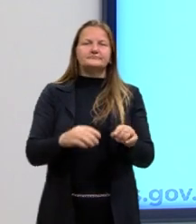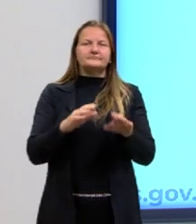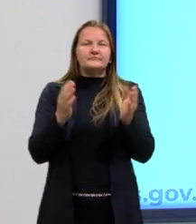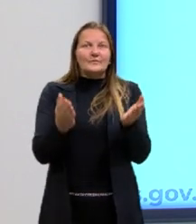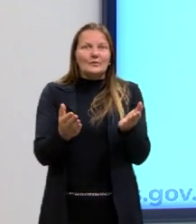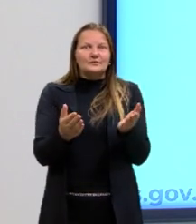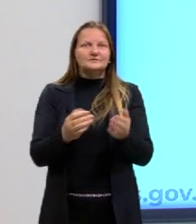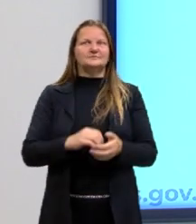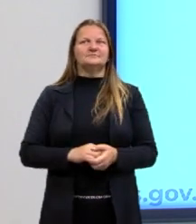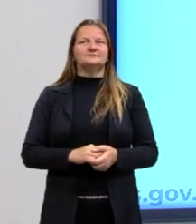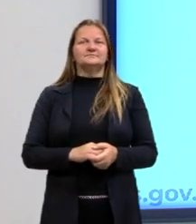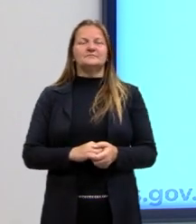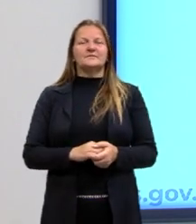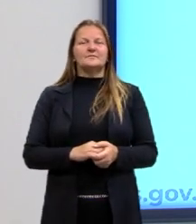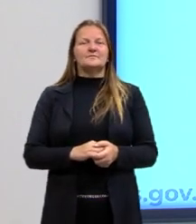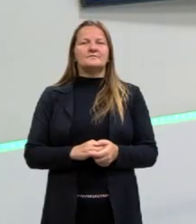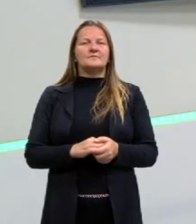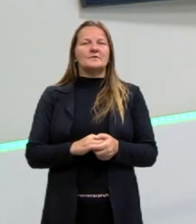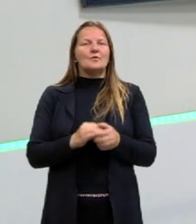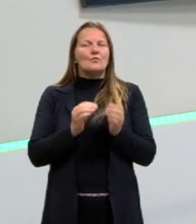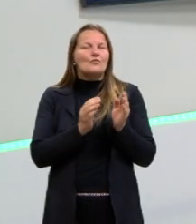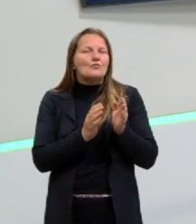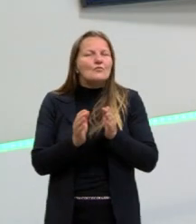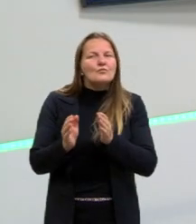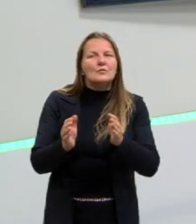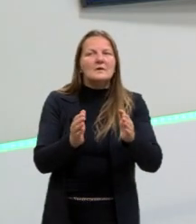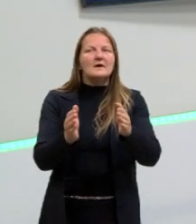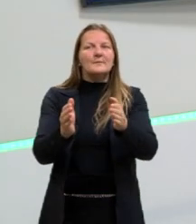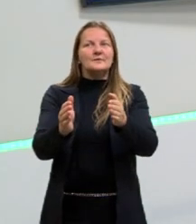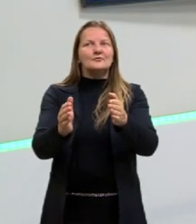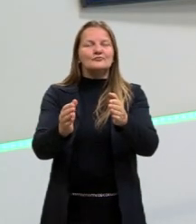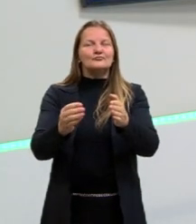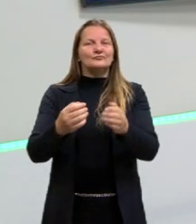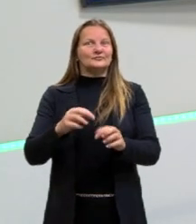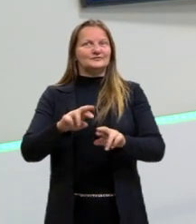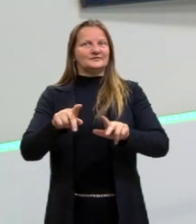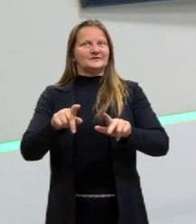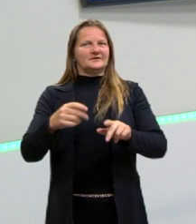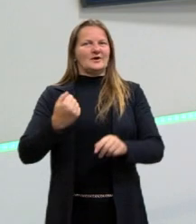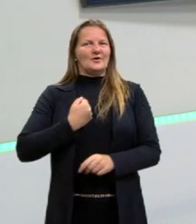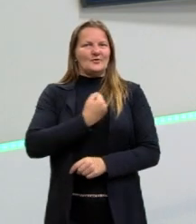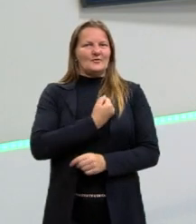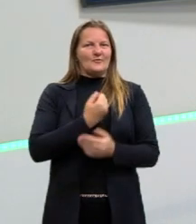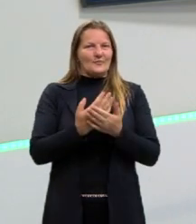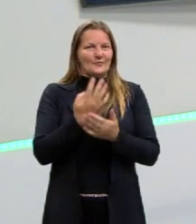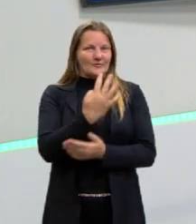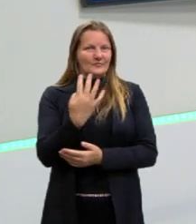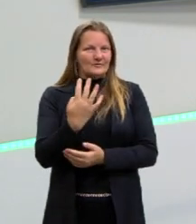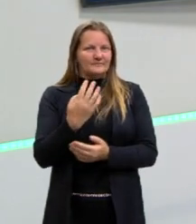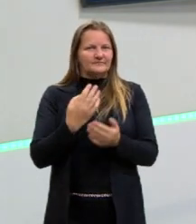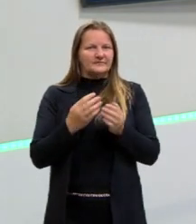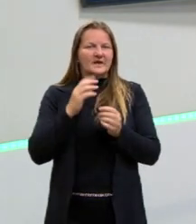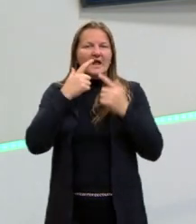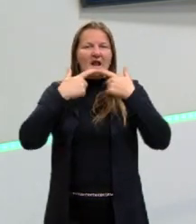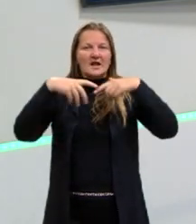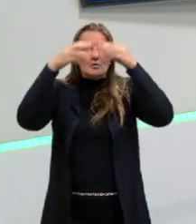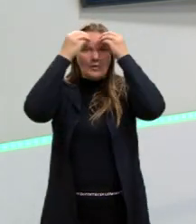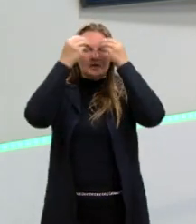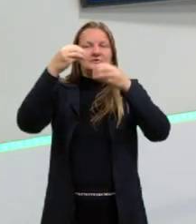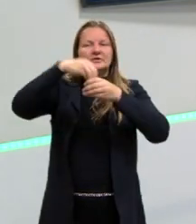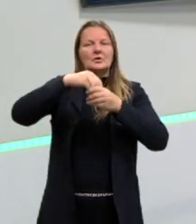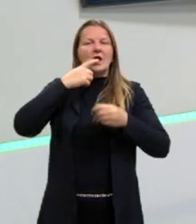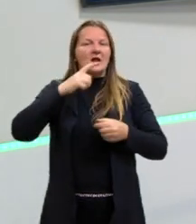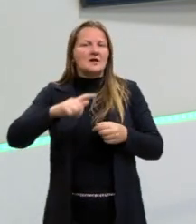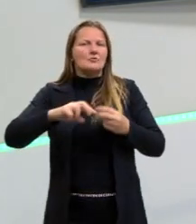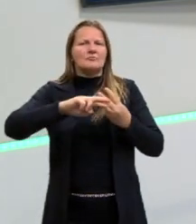aula de hoje para um outro caminho. Na aula 44, a gente dialogou linguagens dentro das línguas,